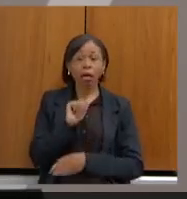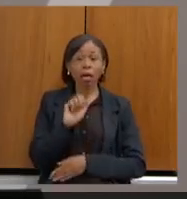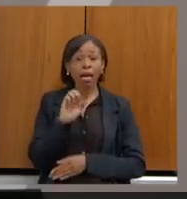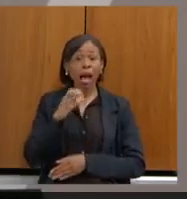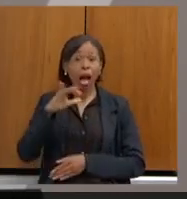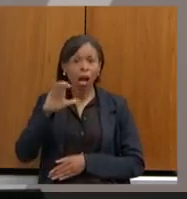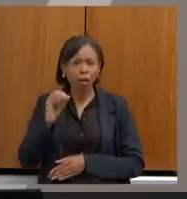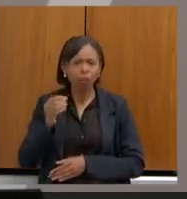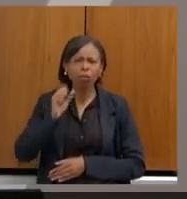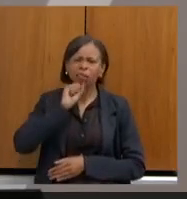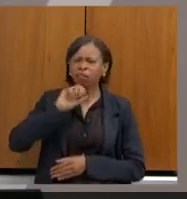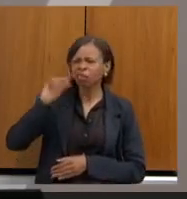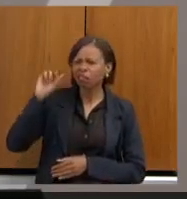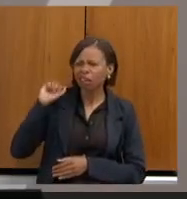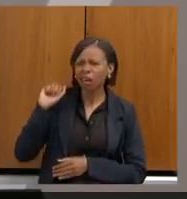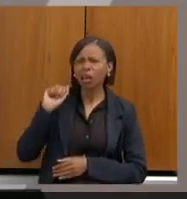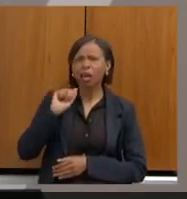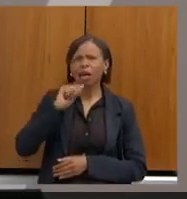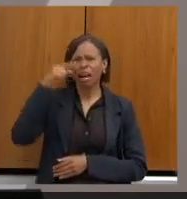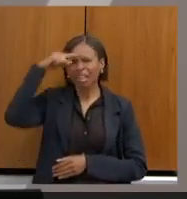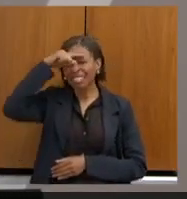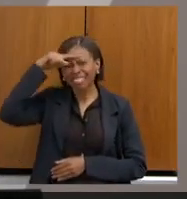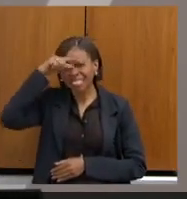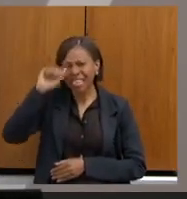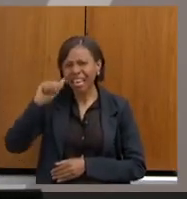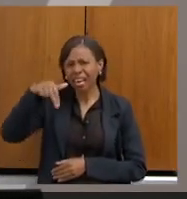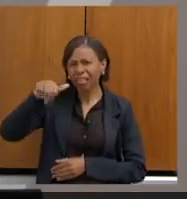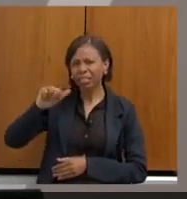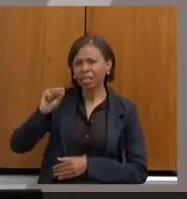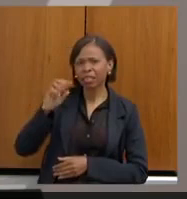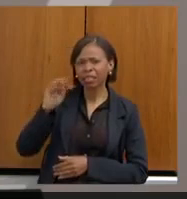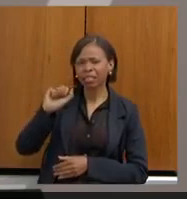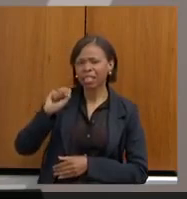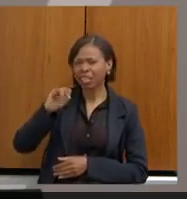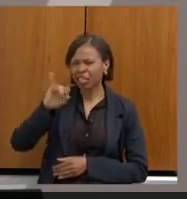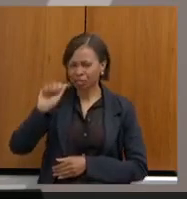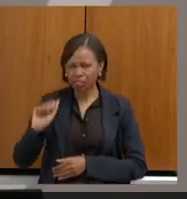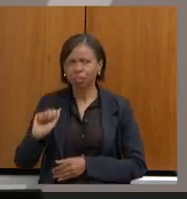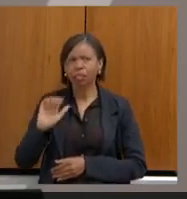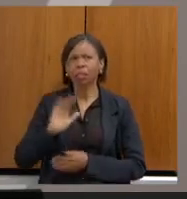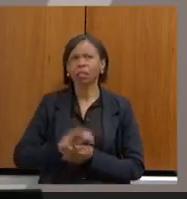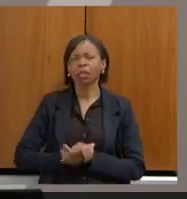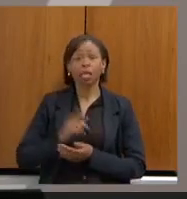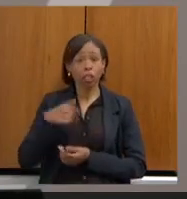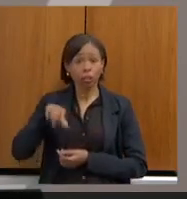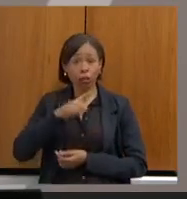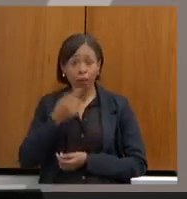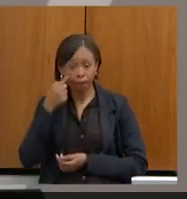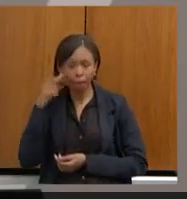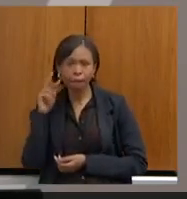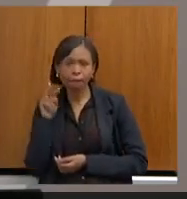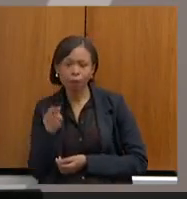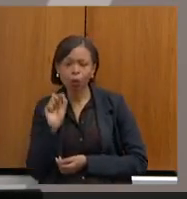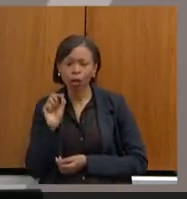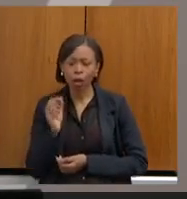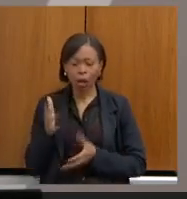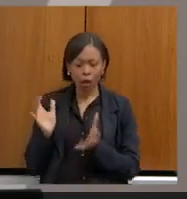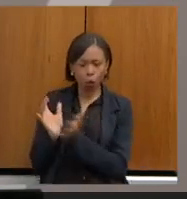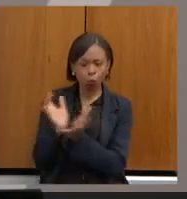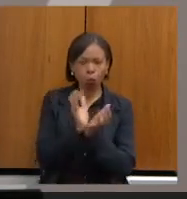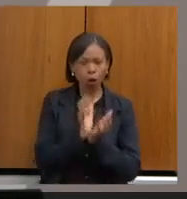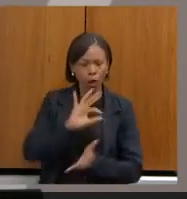Fronteira né mão e deu muitos resultados A gente devia haver uma ação efetiva da polícia cercando as fronteiras